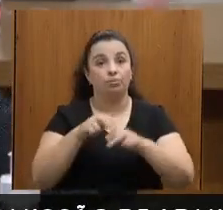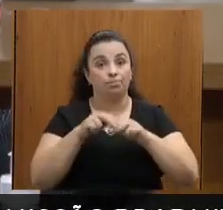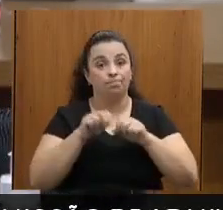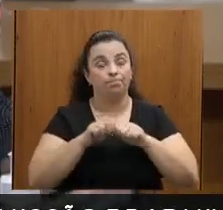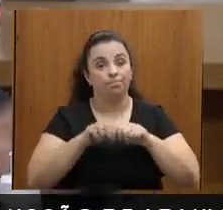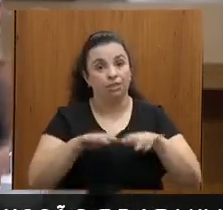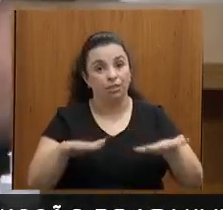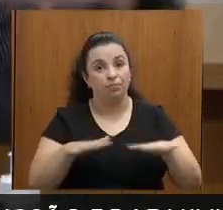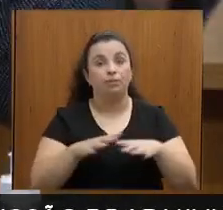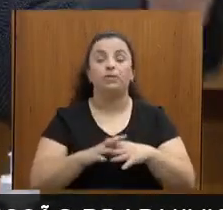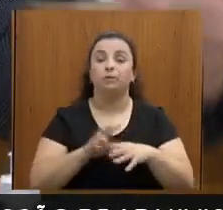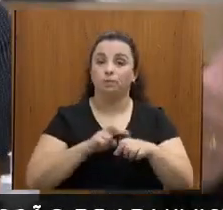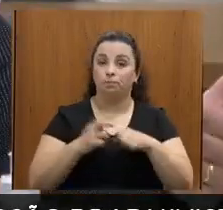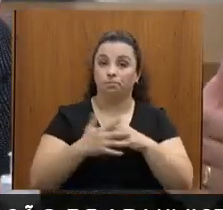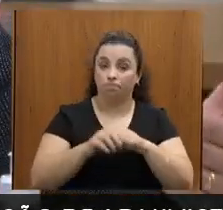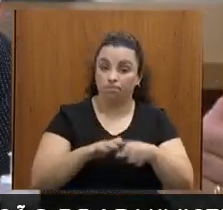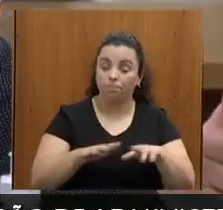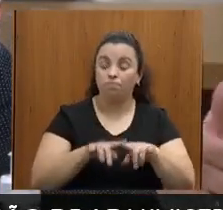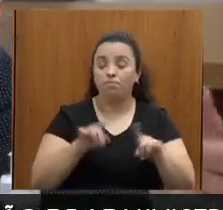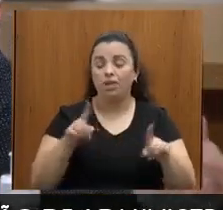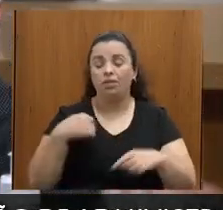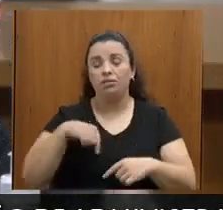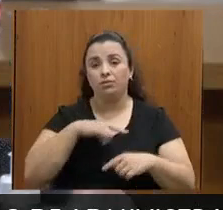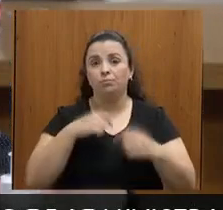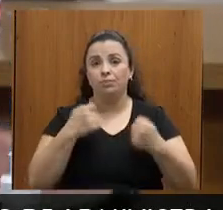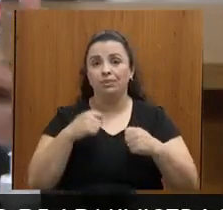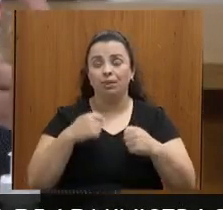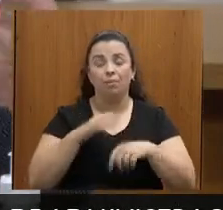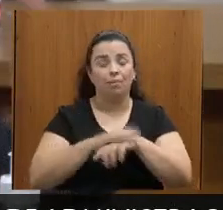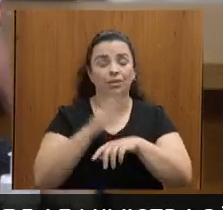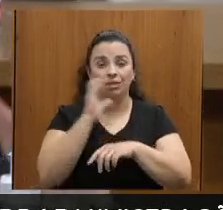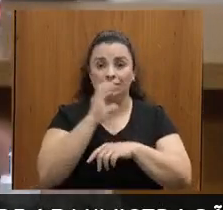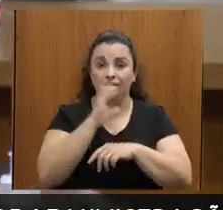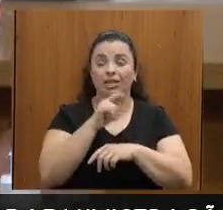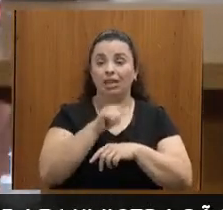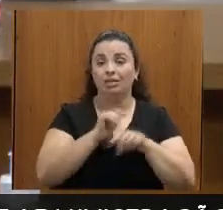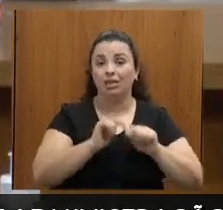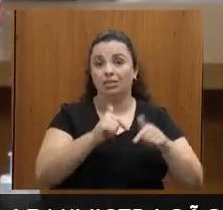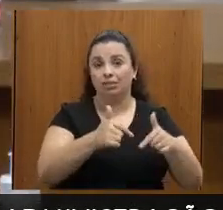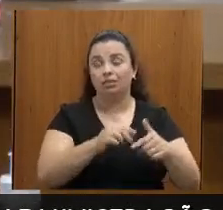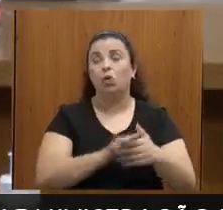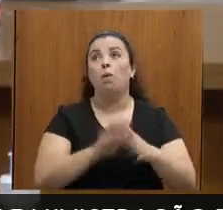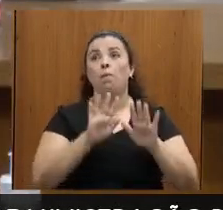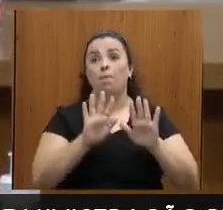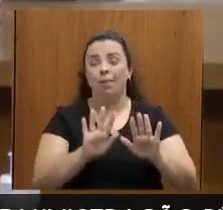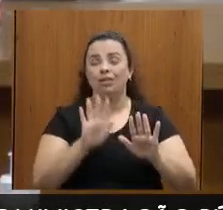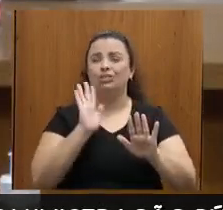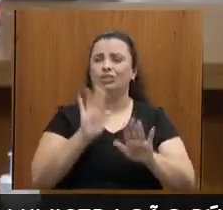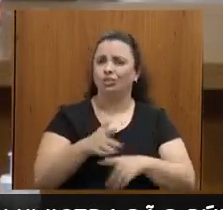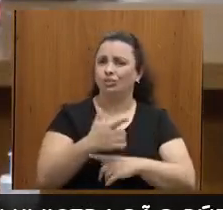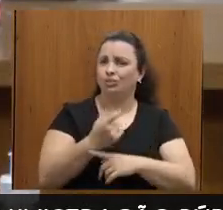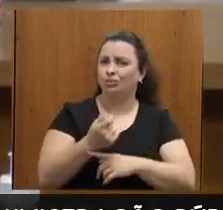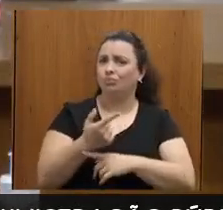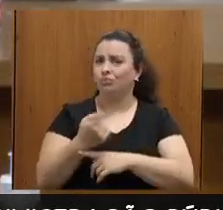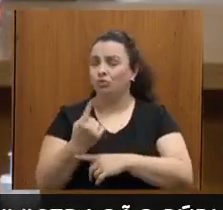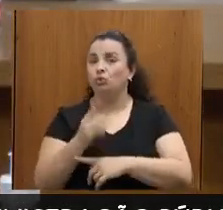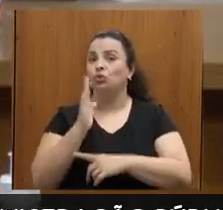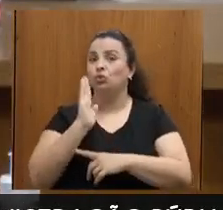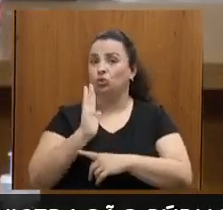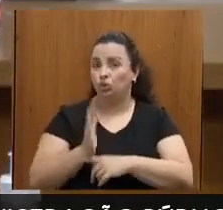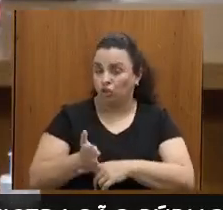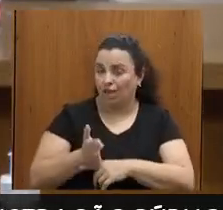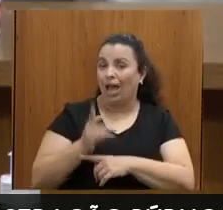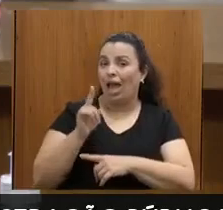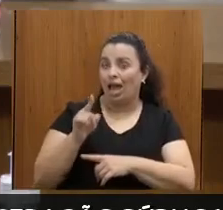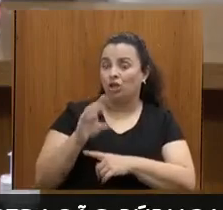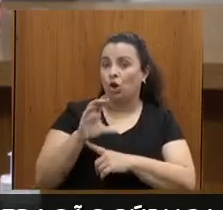reconhecemos que temos que evoluir nessa execução, mas tivemos já neste ano de 2021 integralmente as